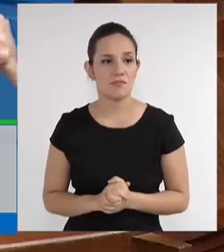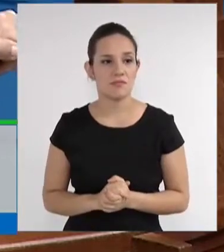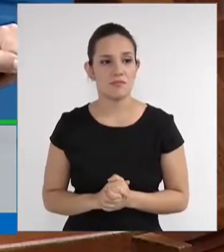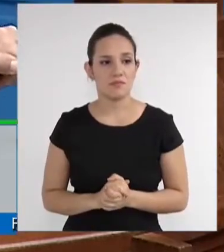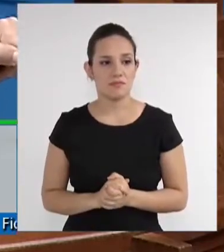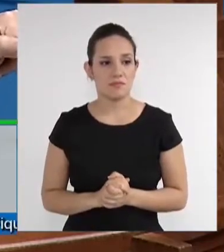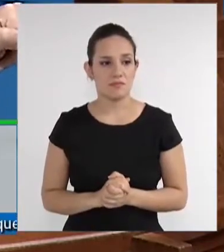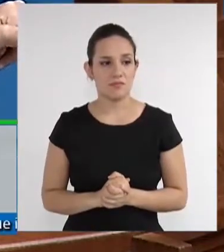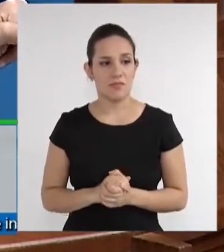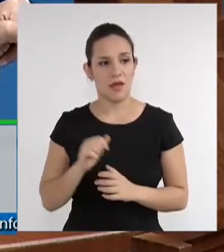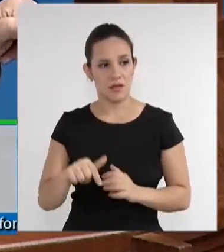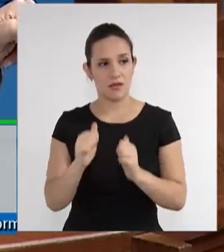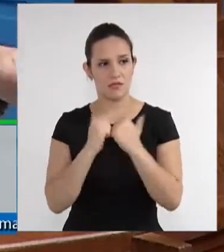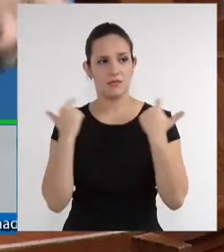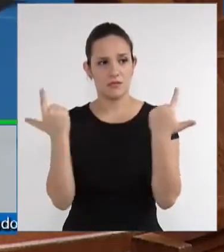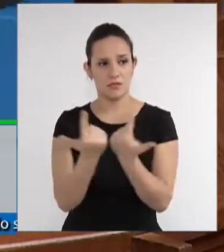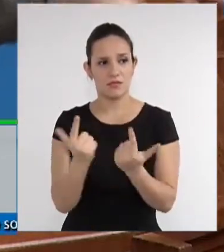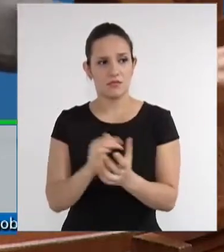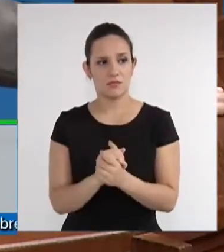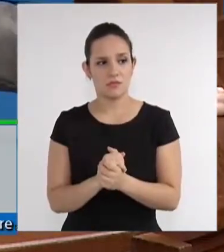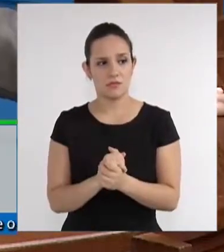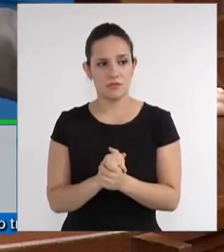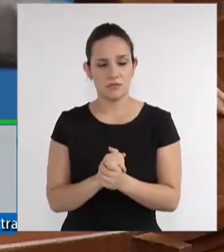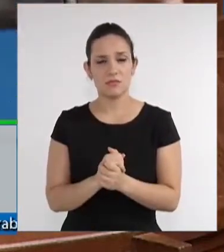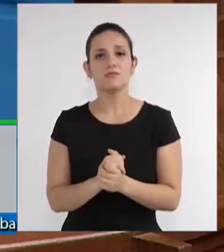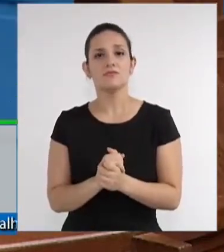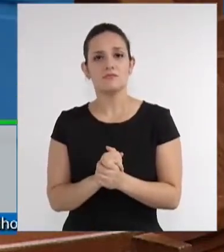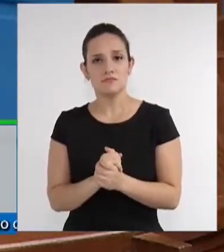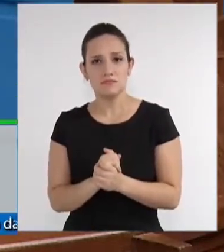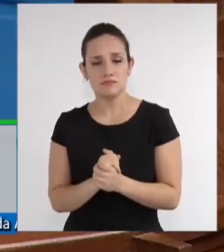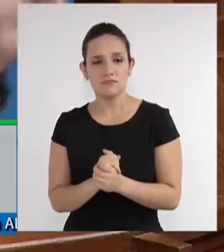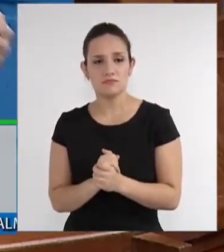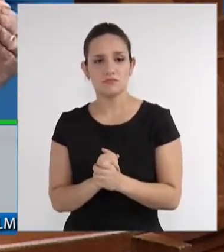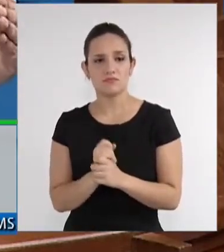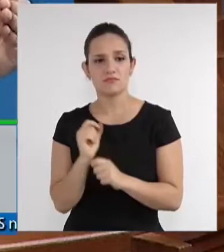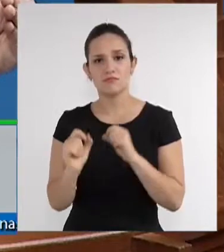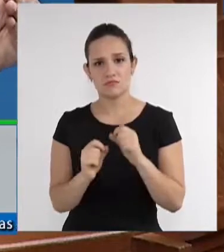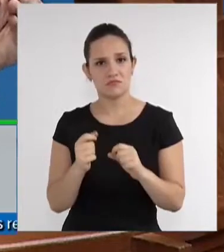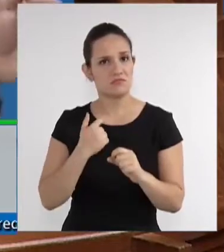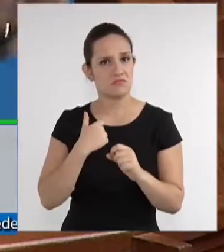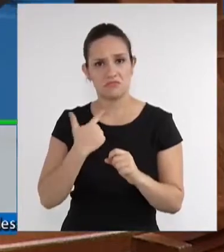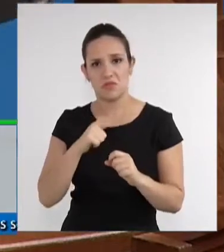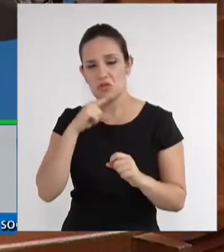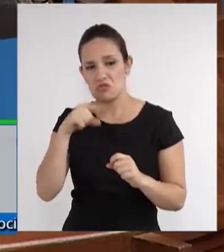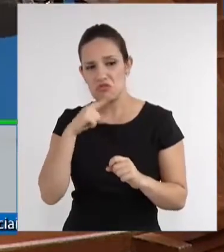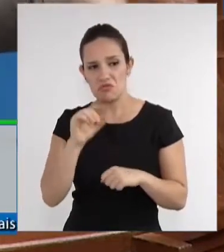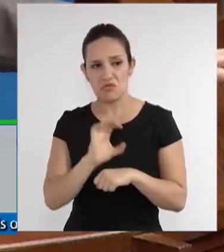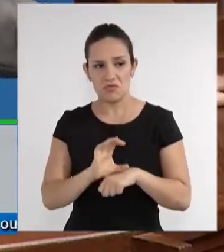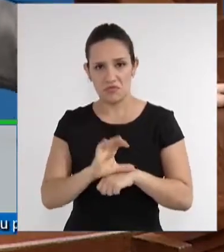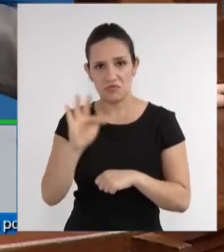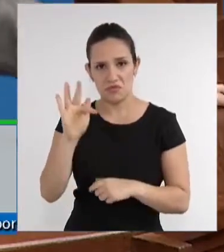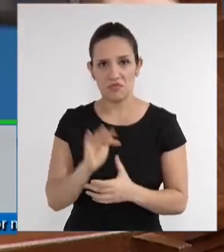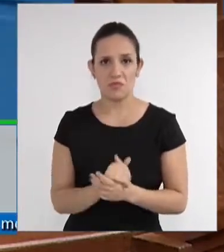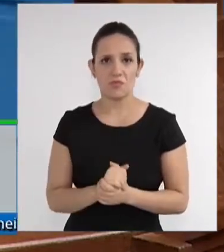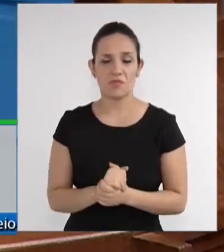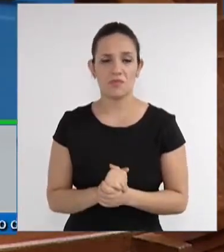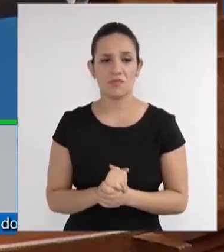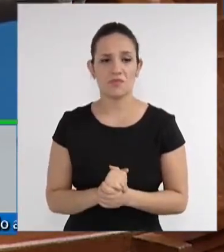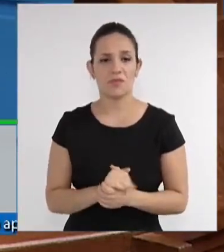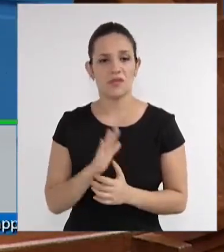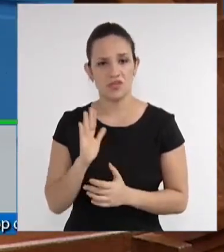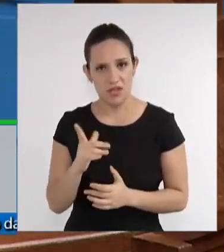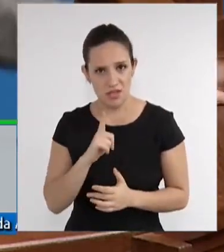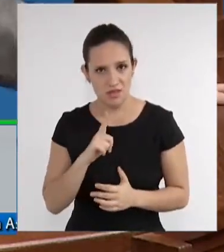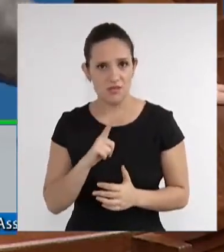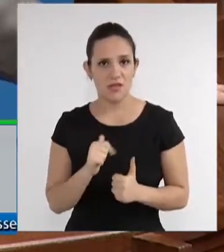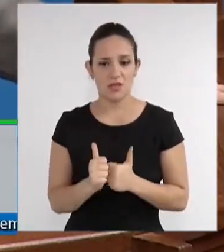a Casa promulgou essa lei, e eu não tenho dúvida nenhuma da sua constitucionalidade. É matéria que já foi enfrentada no Tribunal